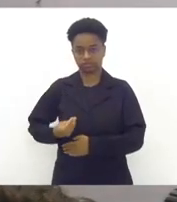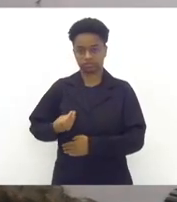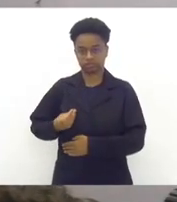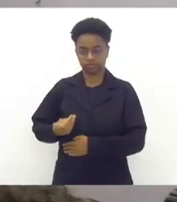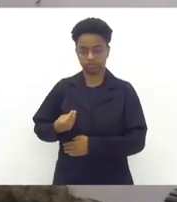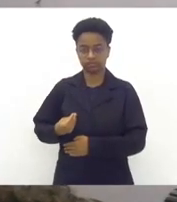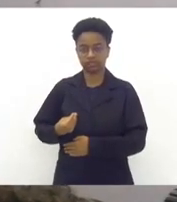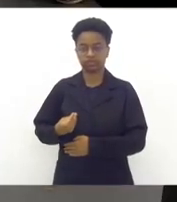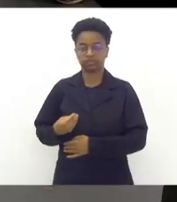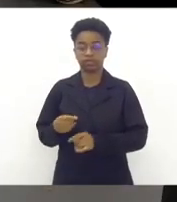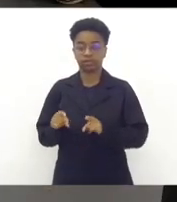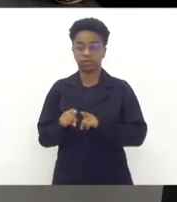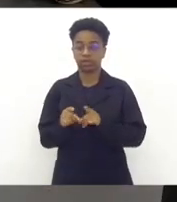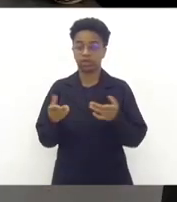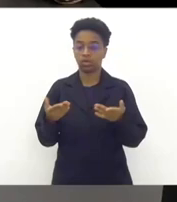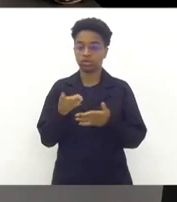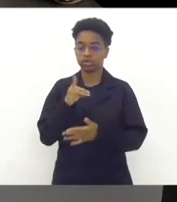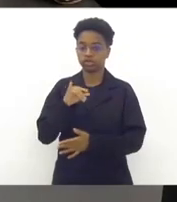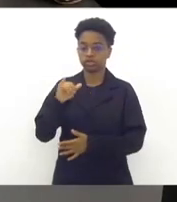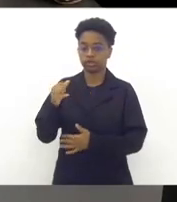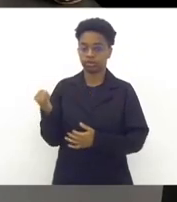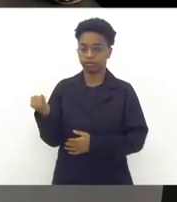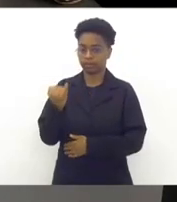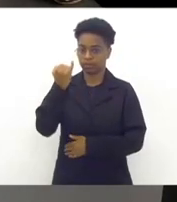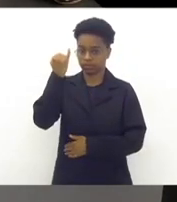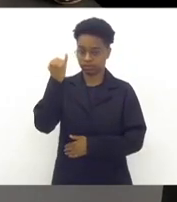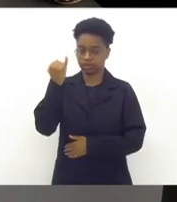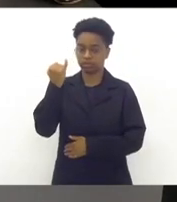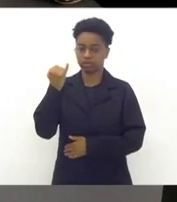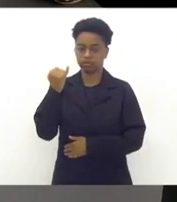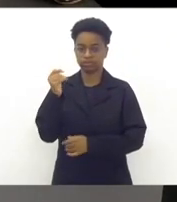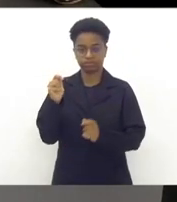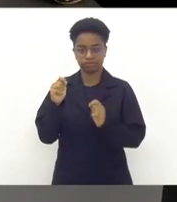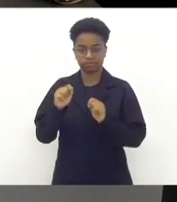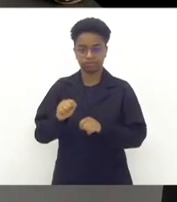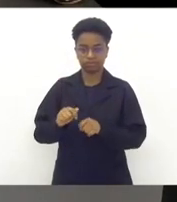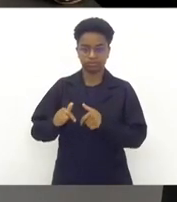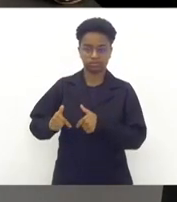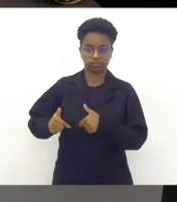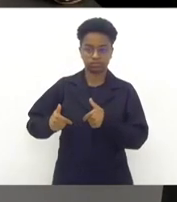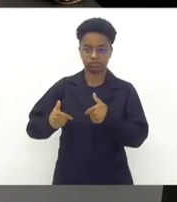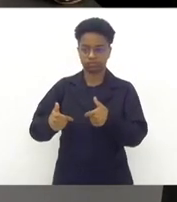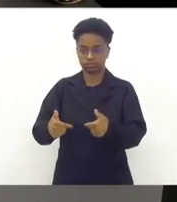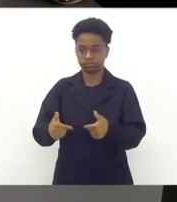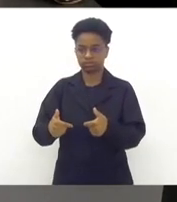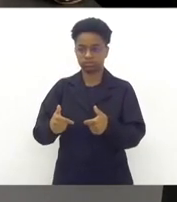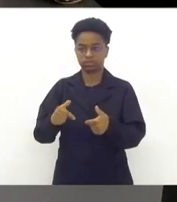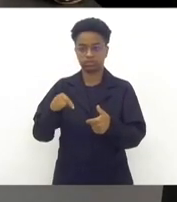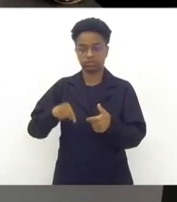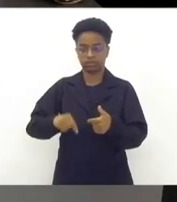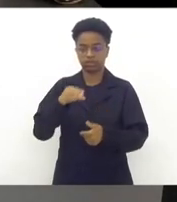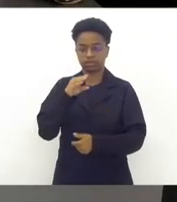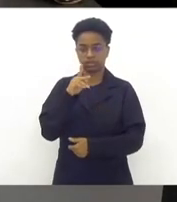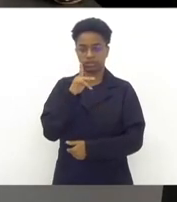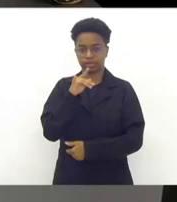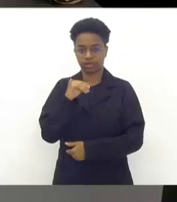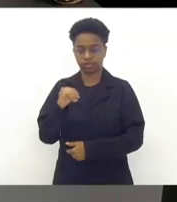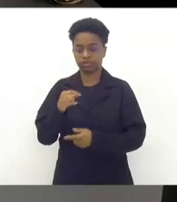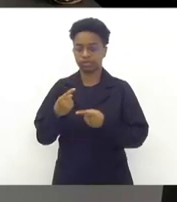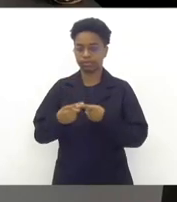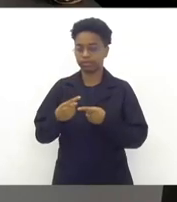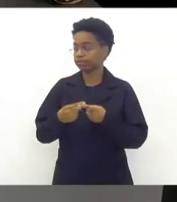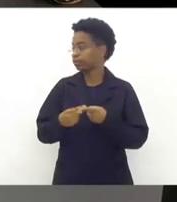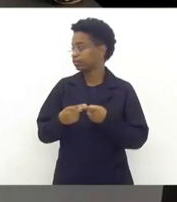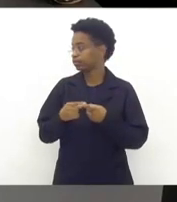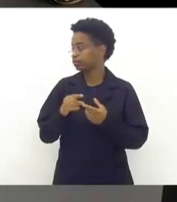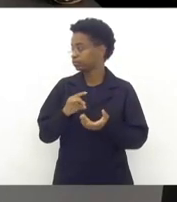um dia muito importante para o encaminhamento desta CPI, que é